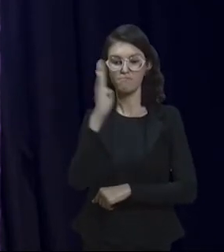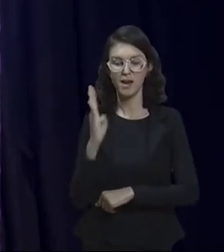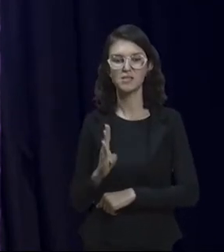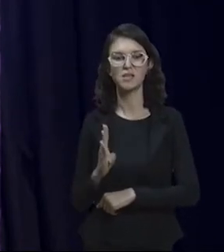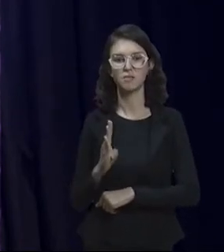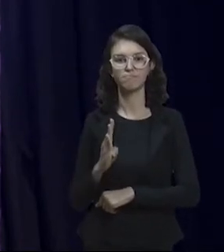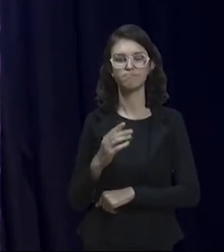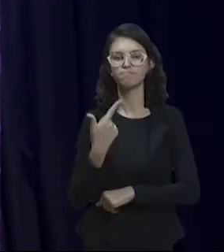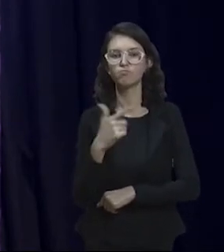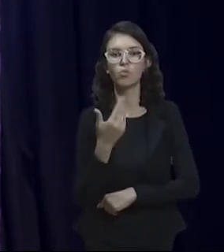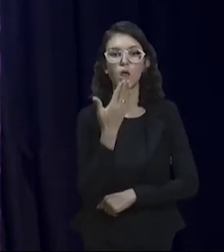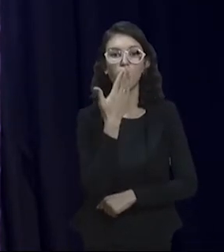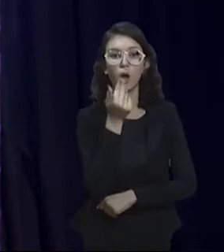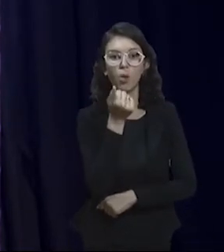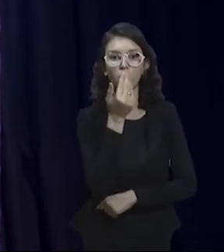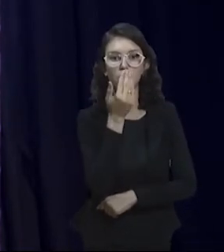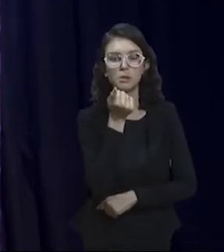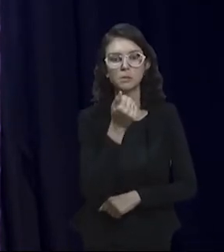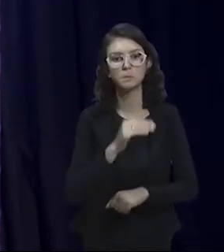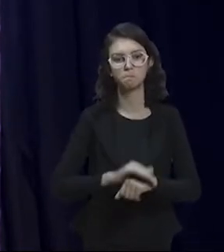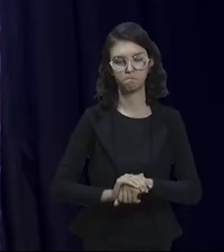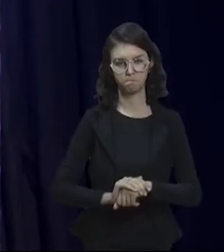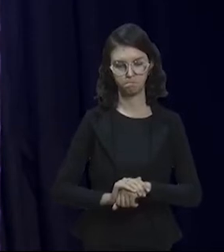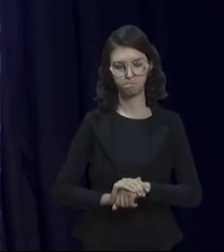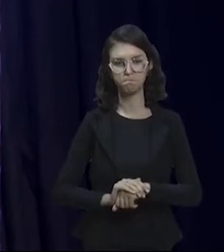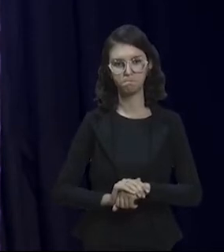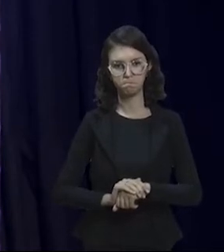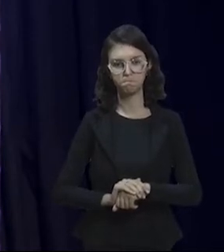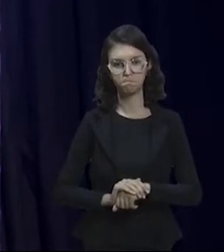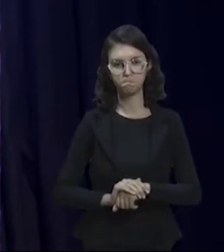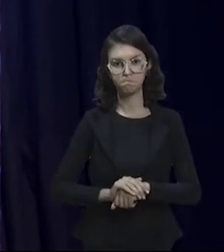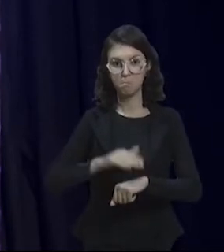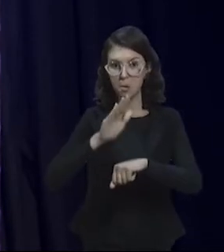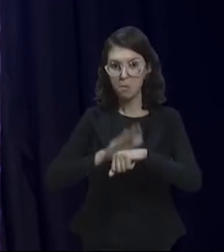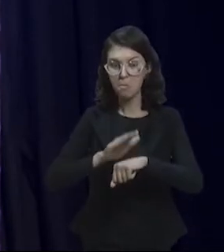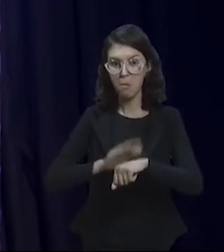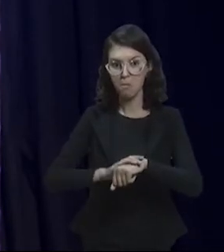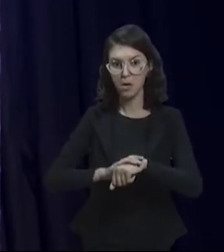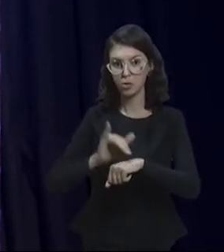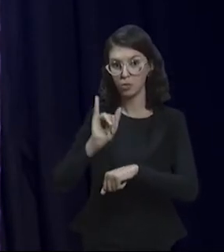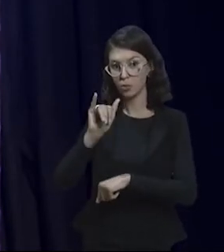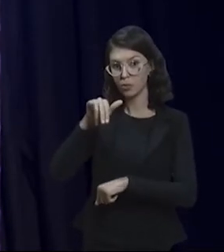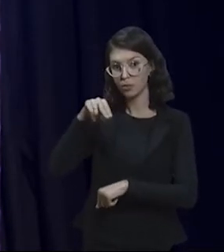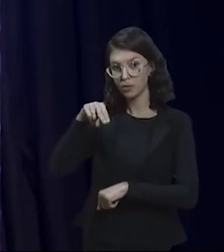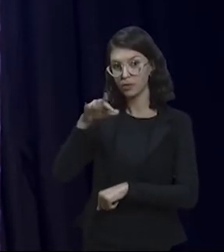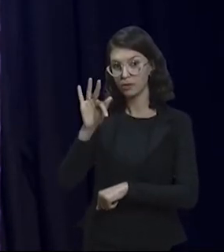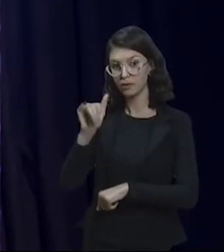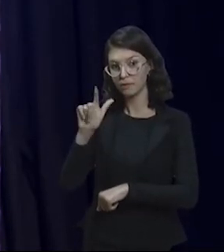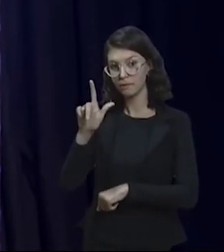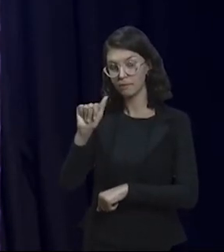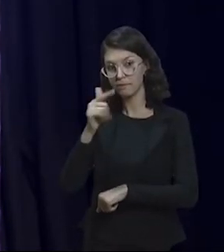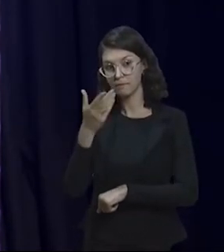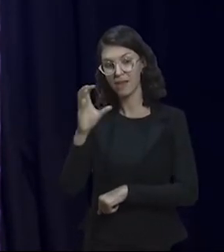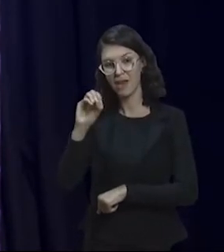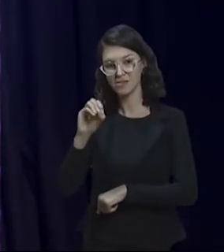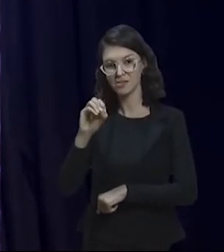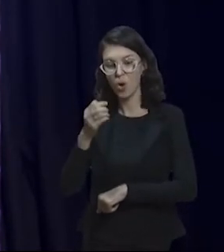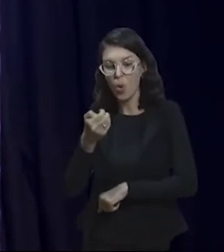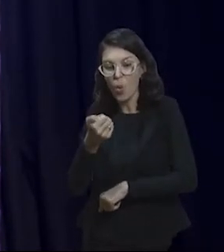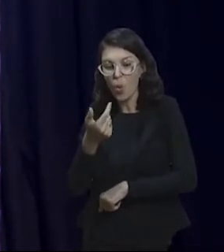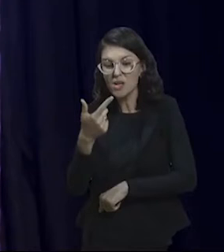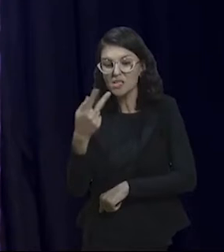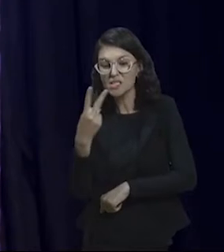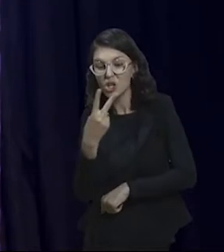sem comer. É um momento da inflação beirando 2 dígitos, número